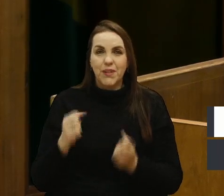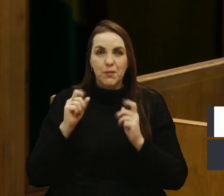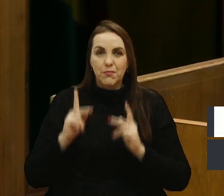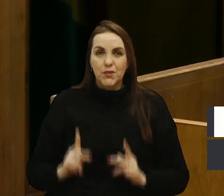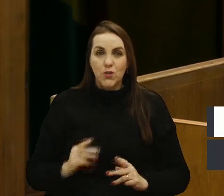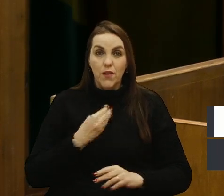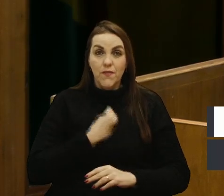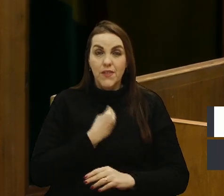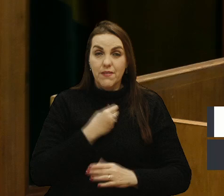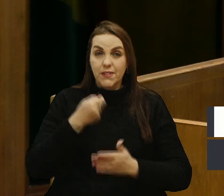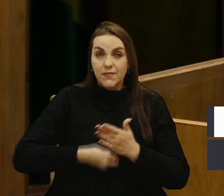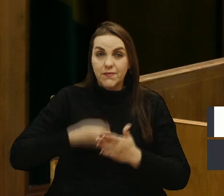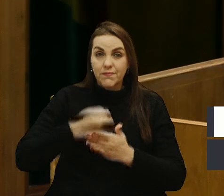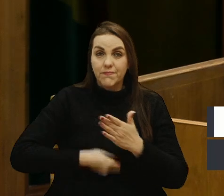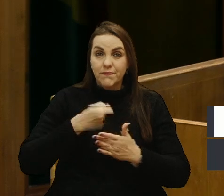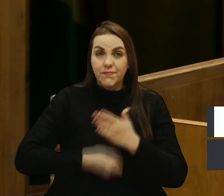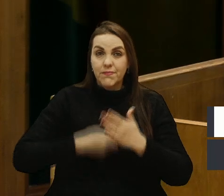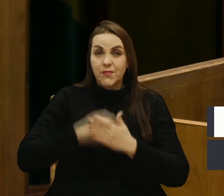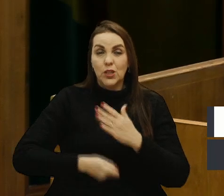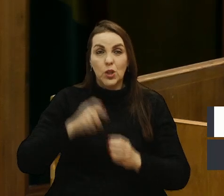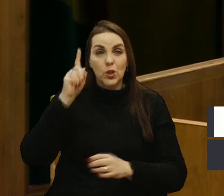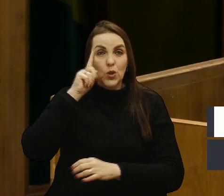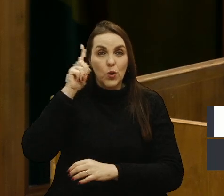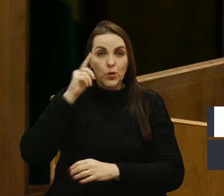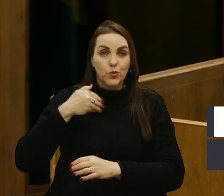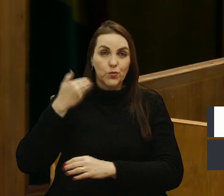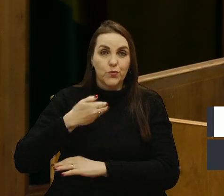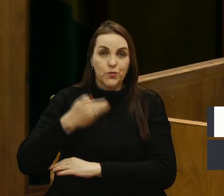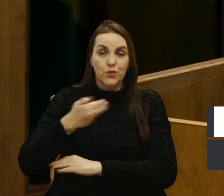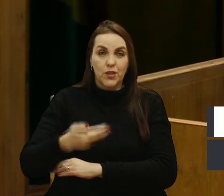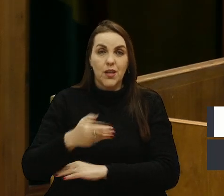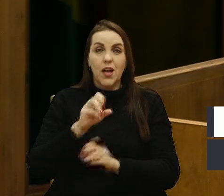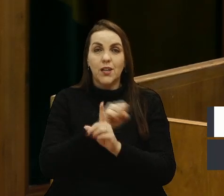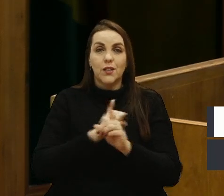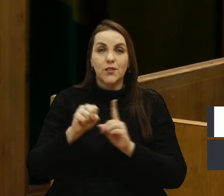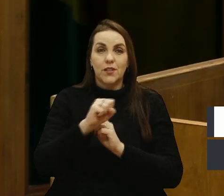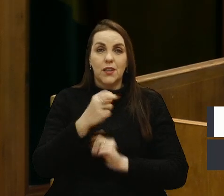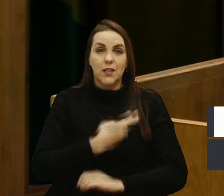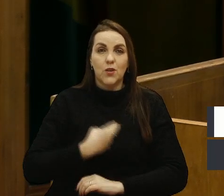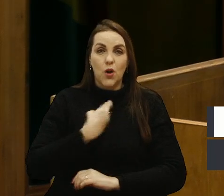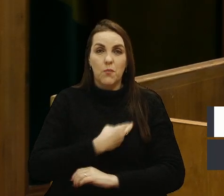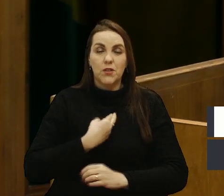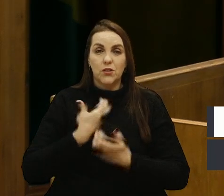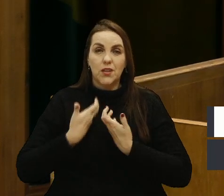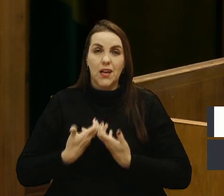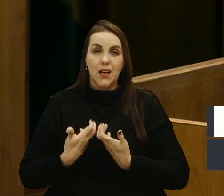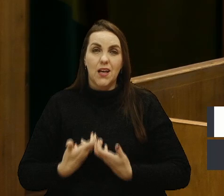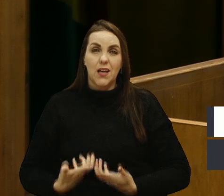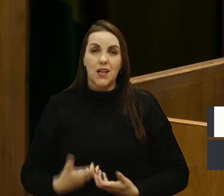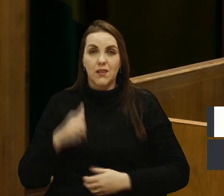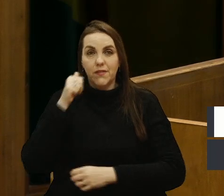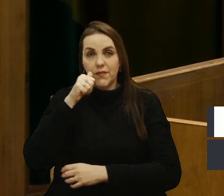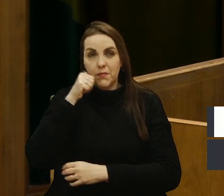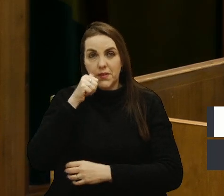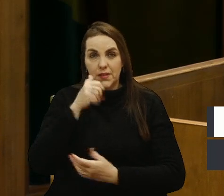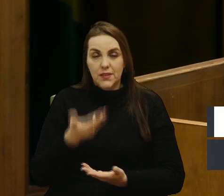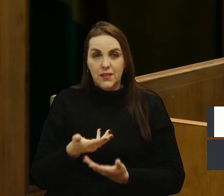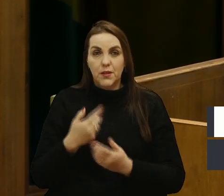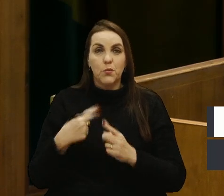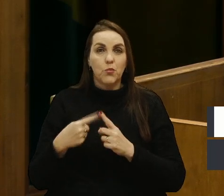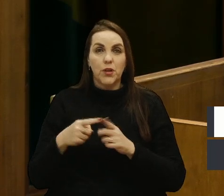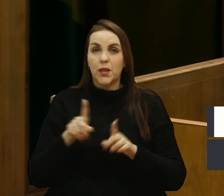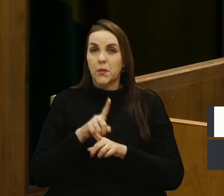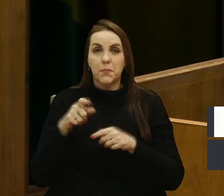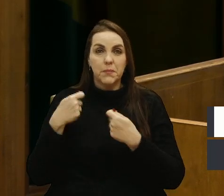em batalhas permanentes. A sociedade romantiza a exaustão feminina desde que não